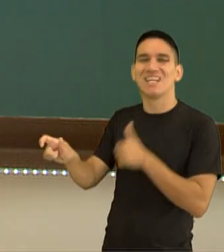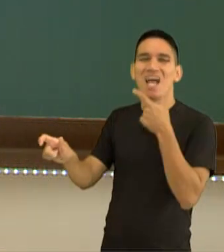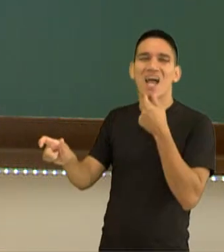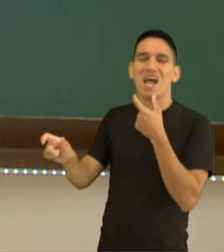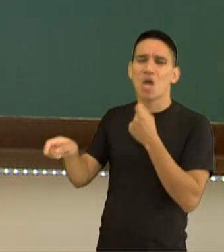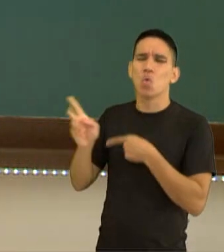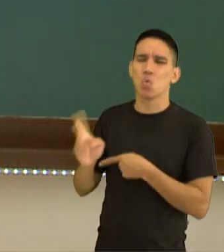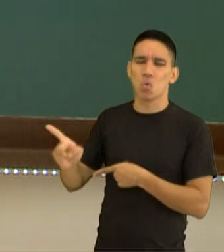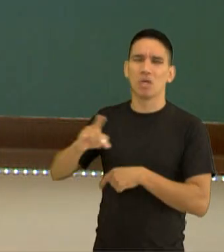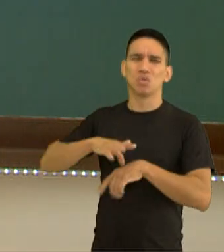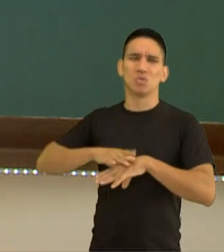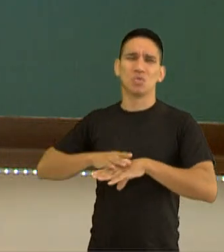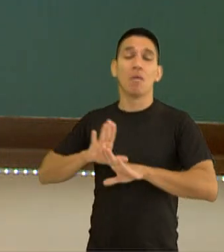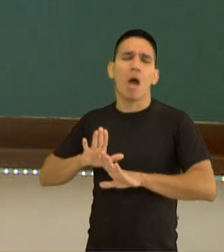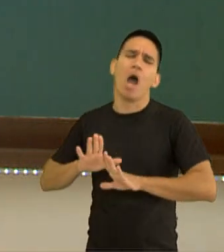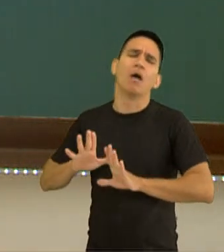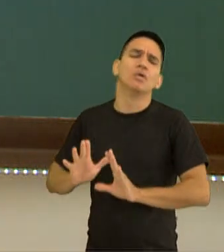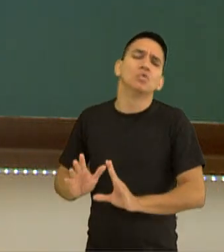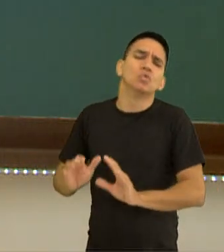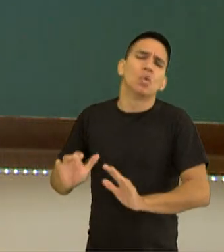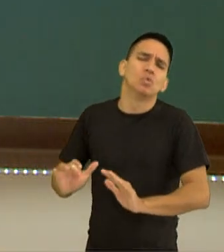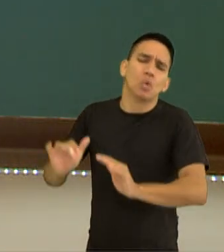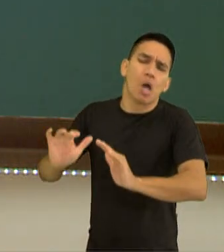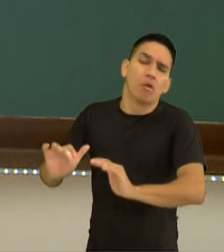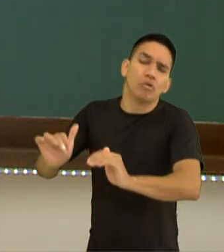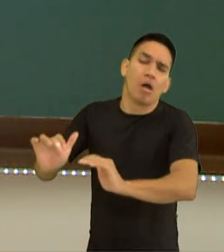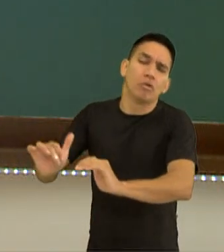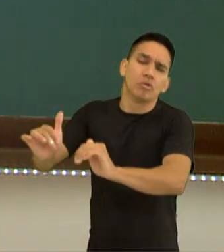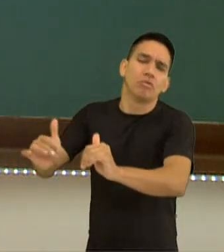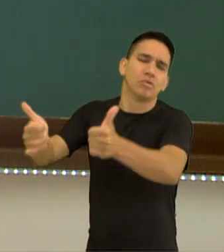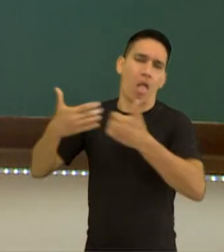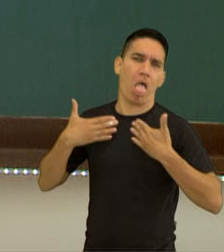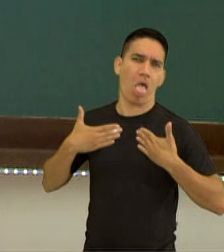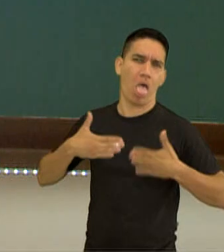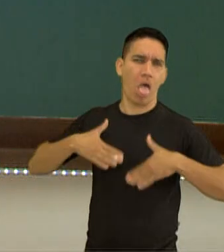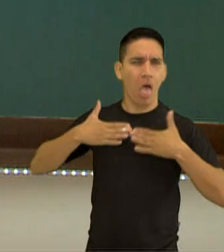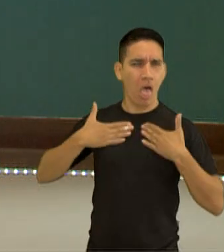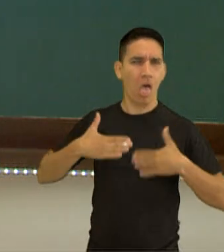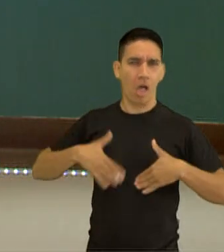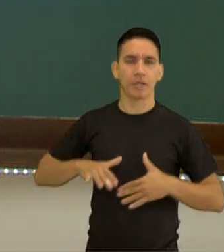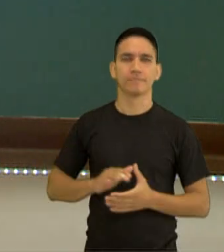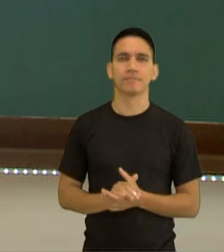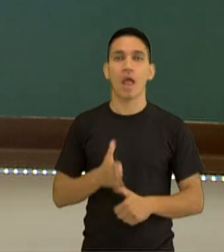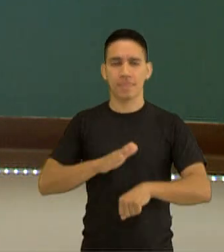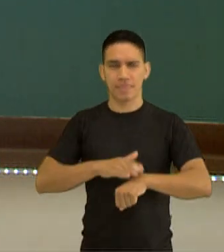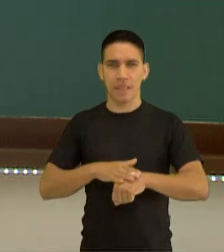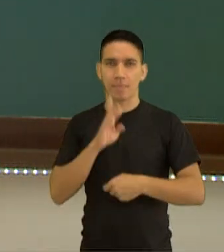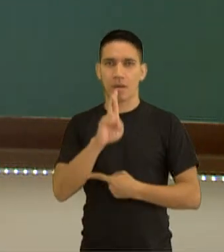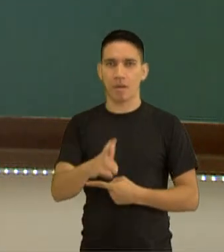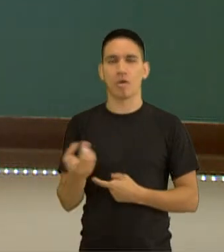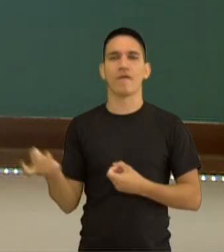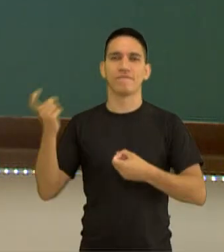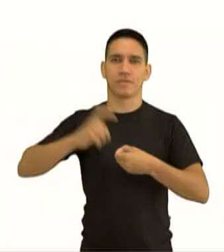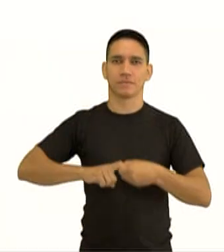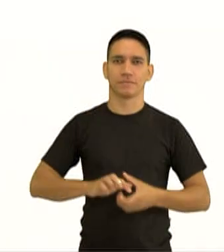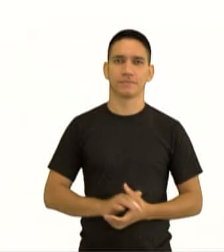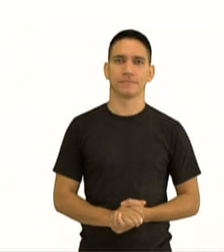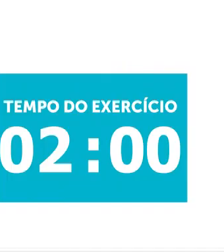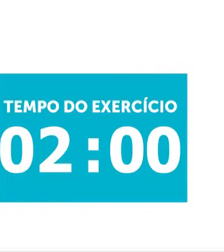melhorando a cada dia, ou de forma mais vagarosa. Vou dar um tempinho para vocês responderem, a gente já